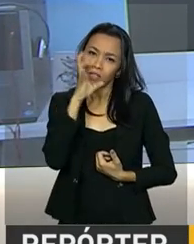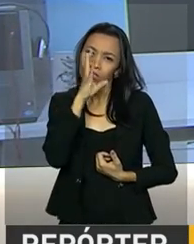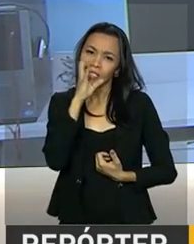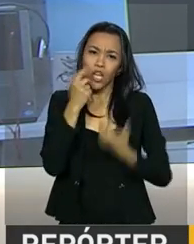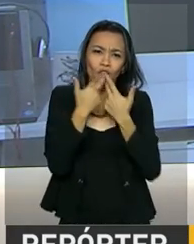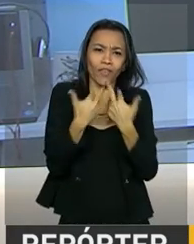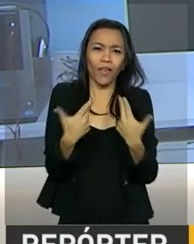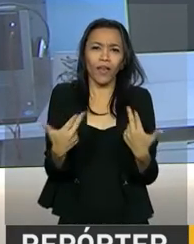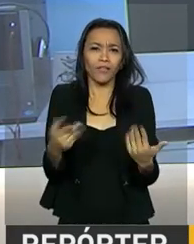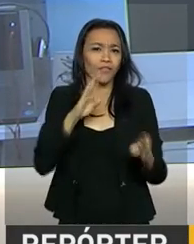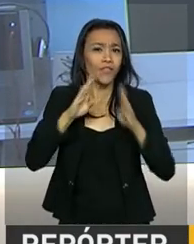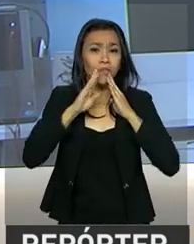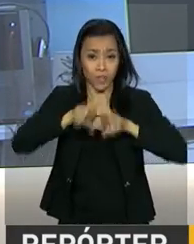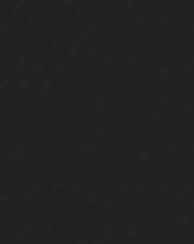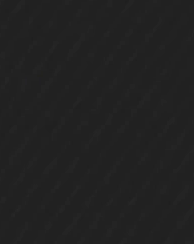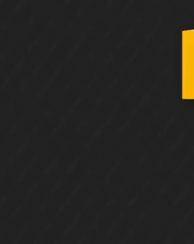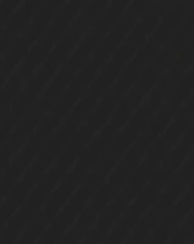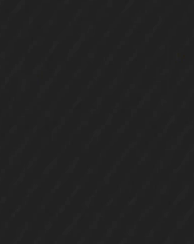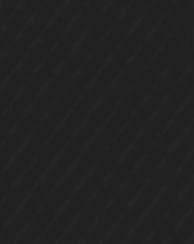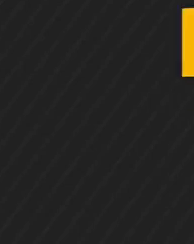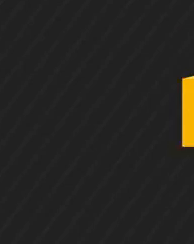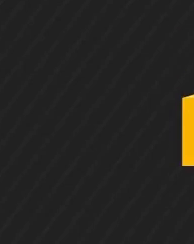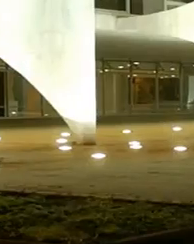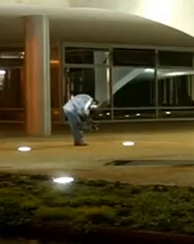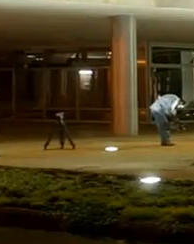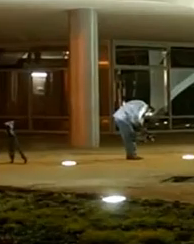as novidades em nossas redes sociais